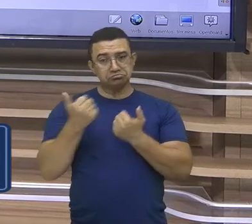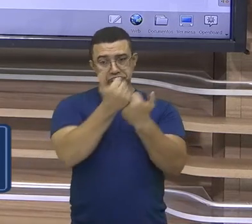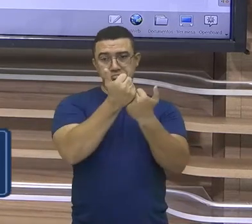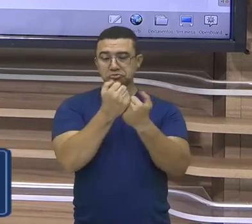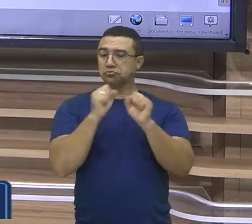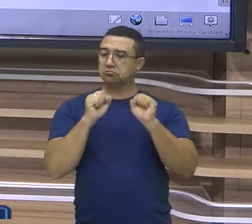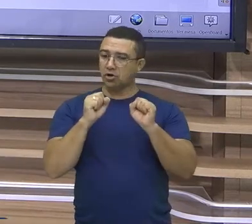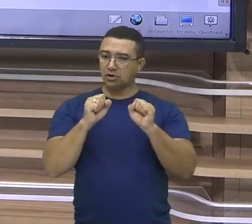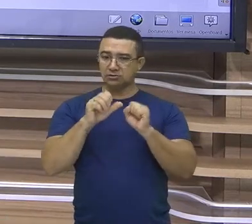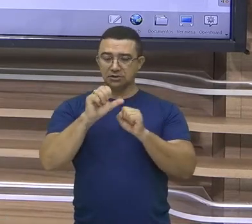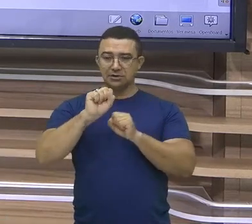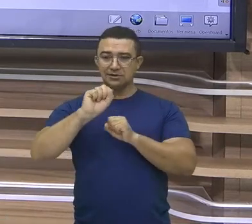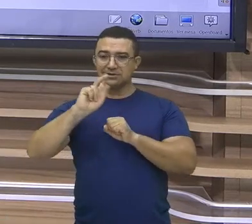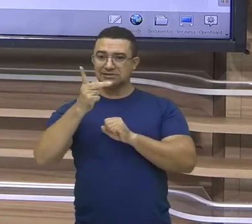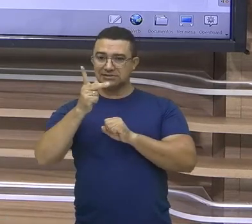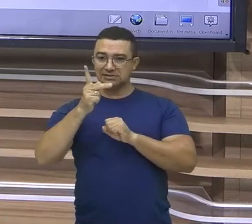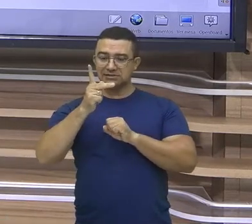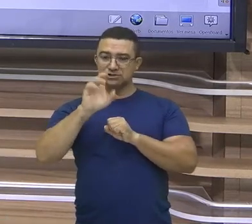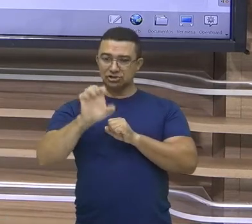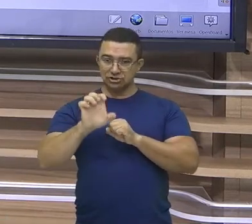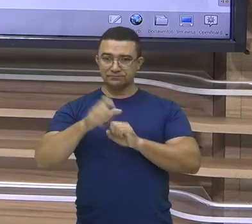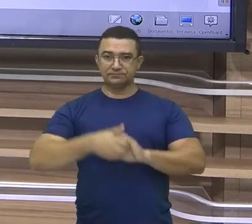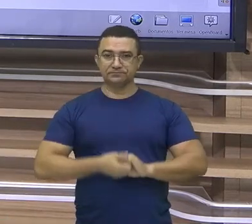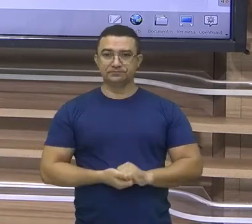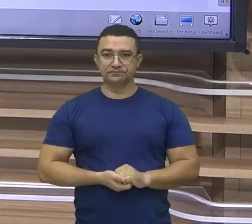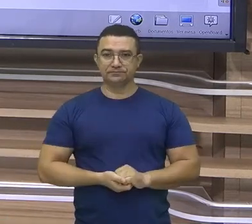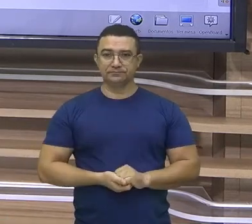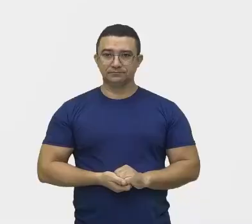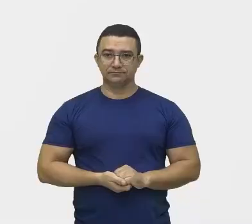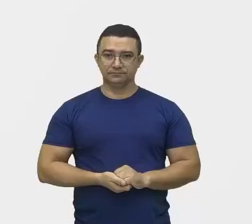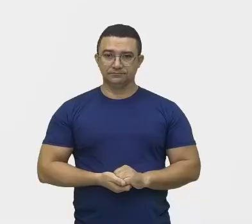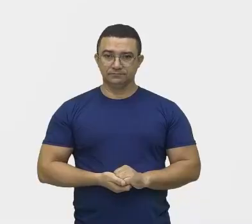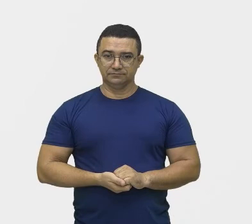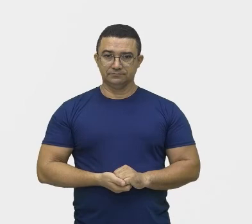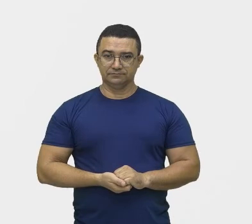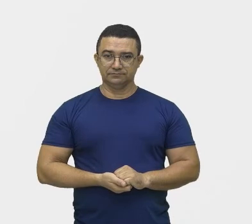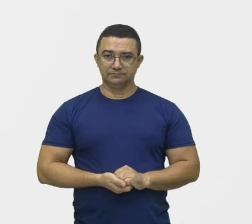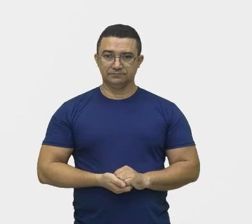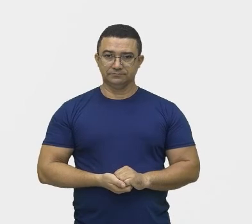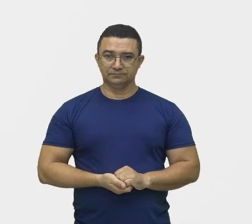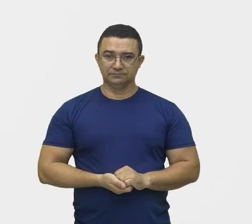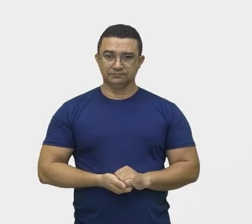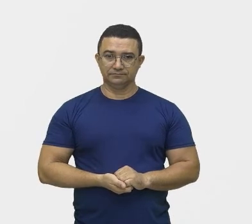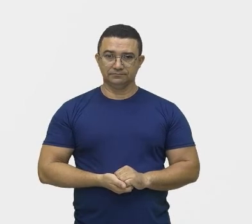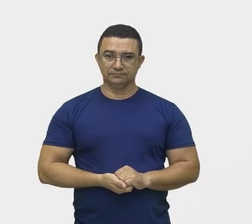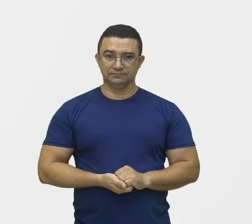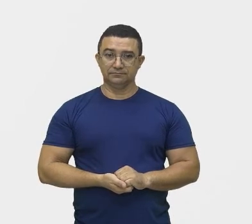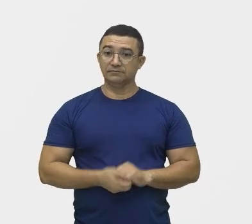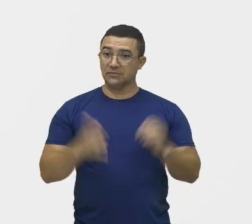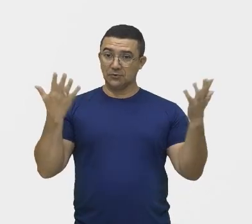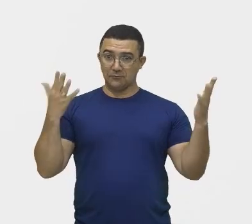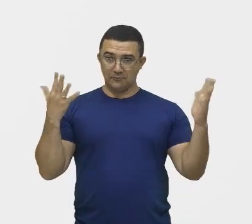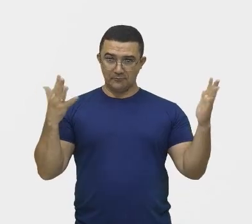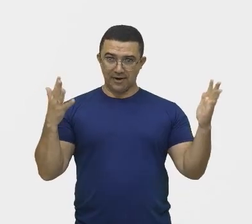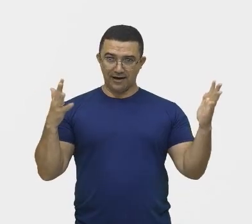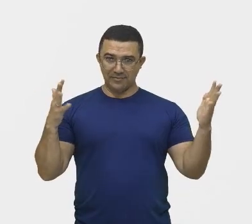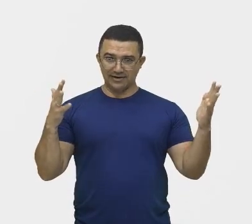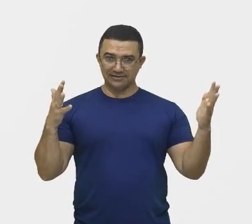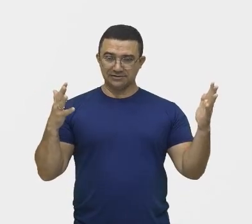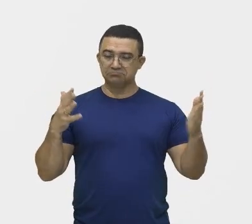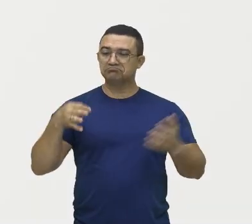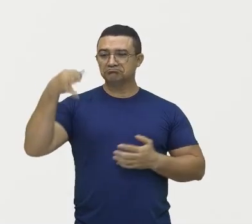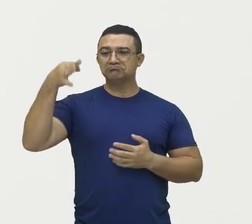é exatamente isso. Vamos confirmar a resposta? Vamos ver se de fato é isso. Olha só. Parabéns, então, para o nosso aluno. De